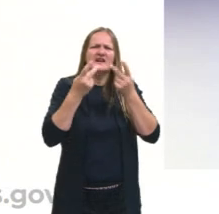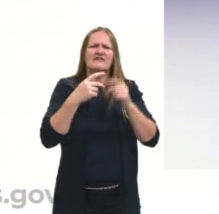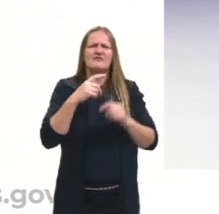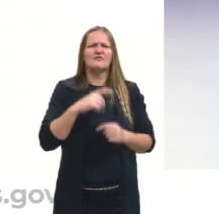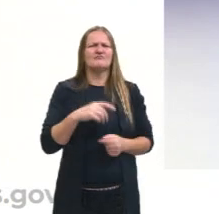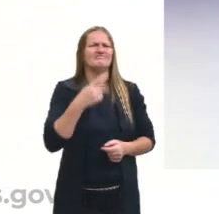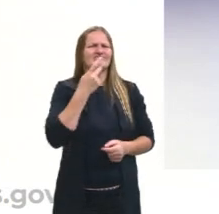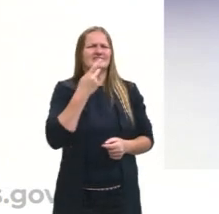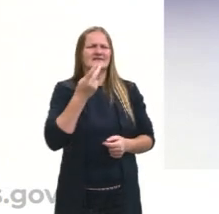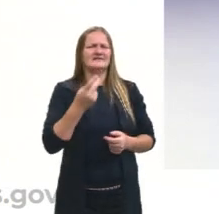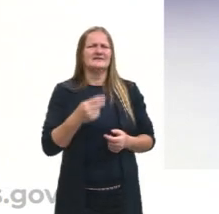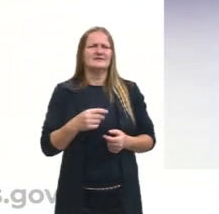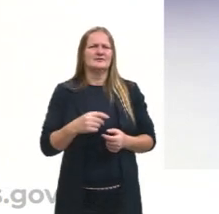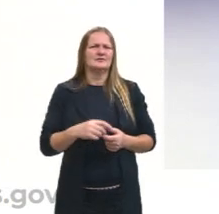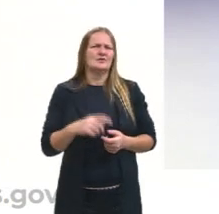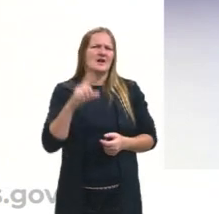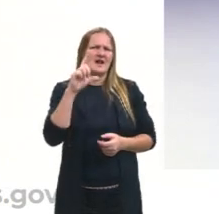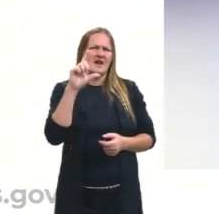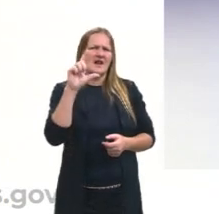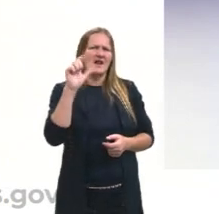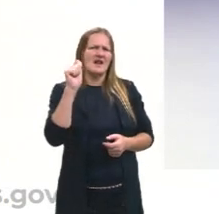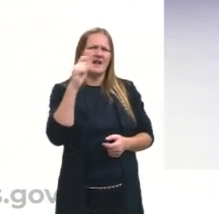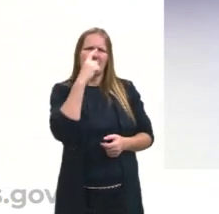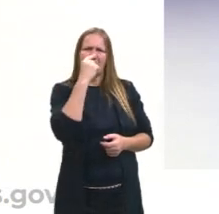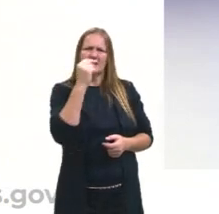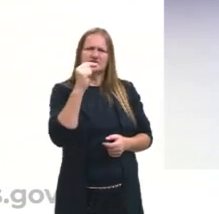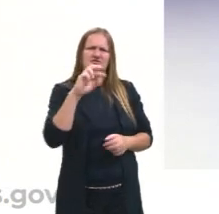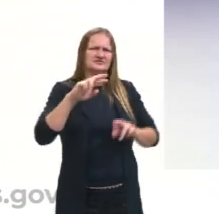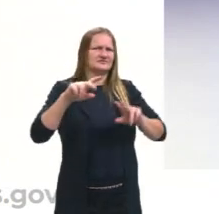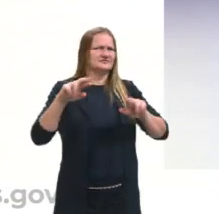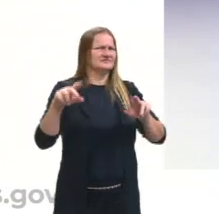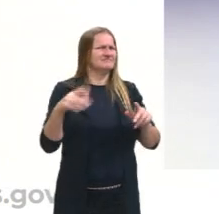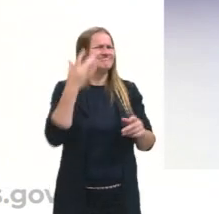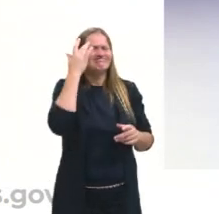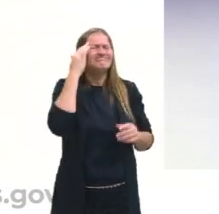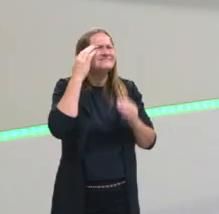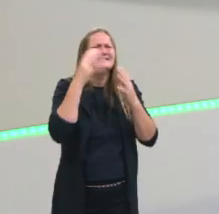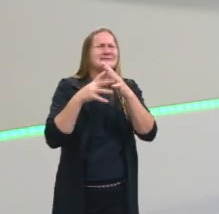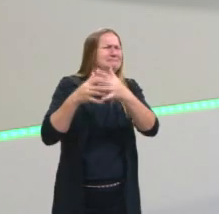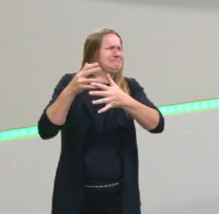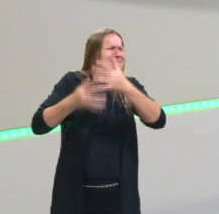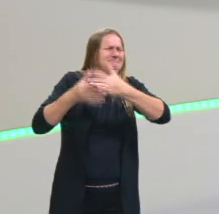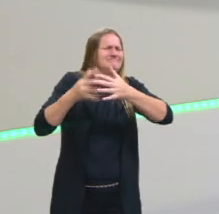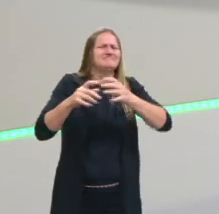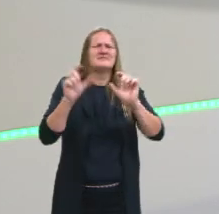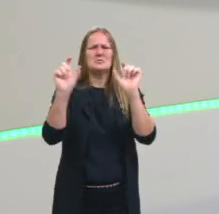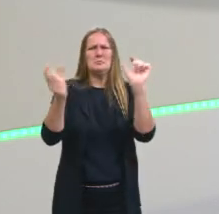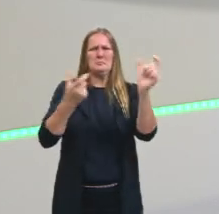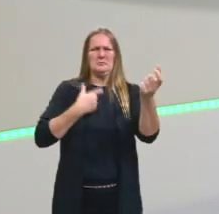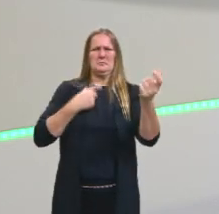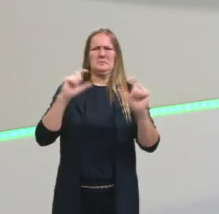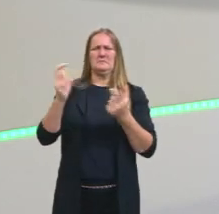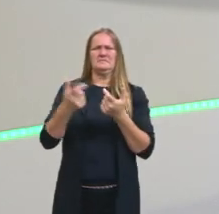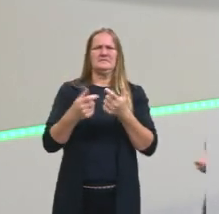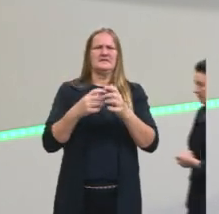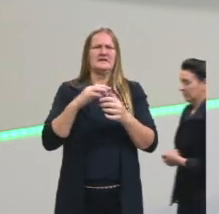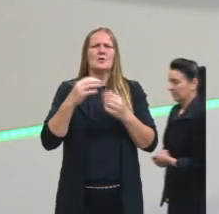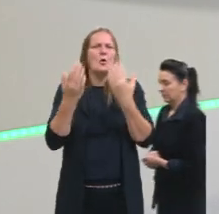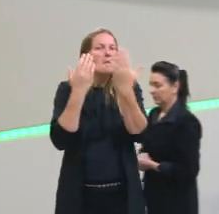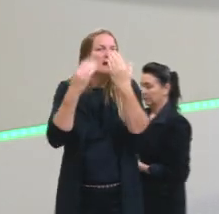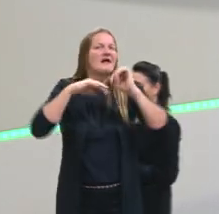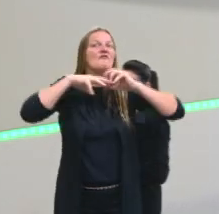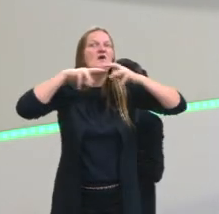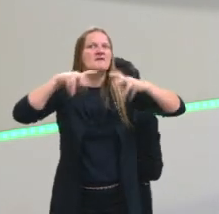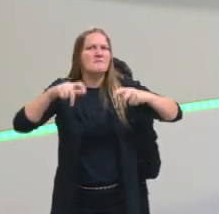latim então eles balbuciava vão né que eles falavam não era compreensível os selvagens e viam como animais Então